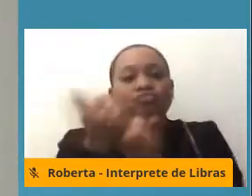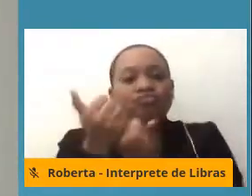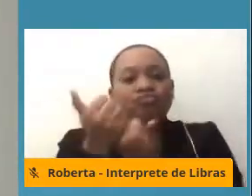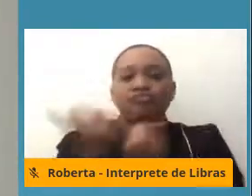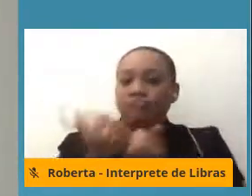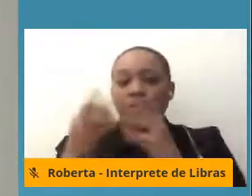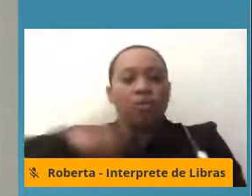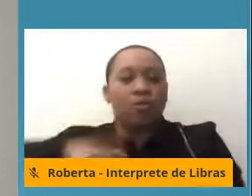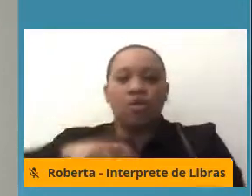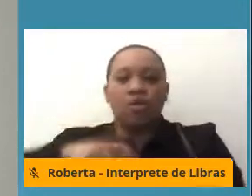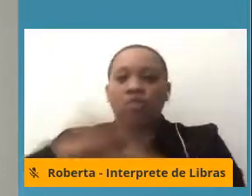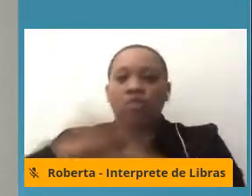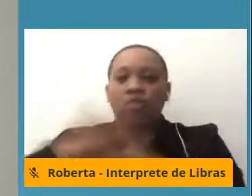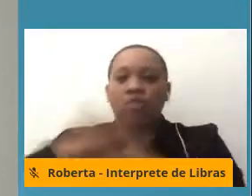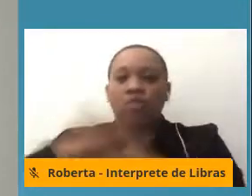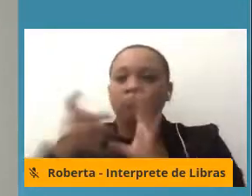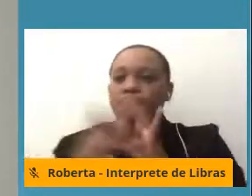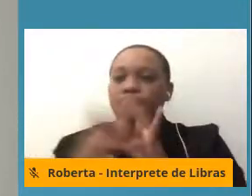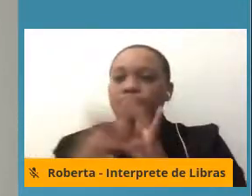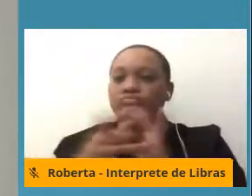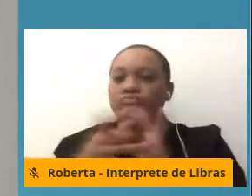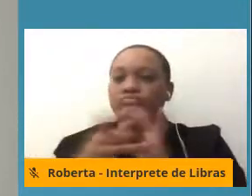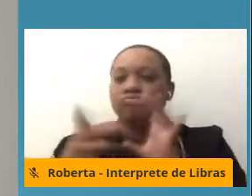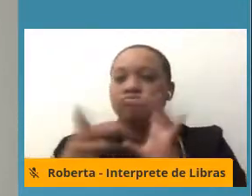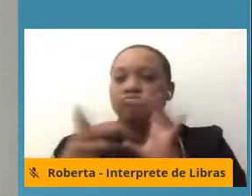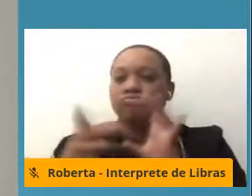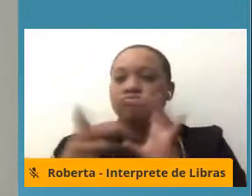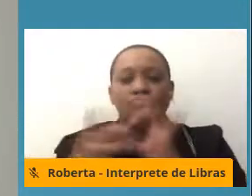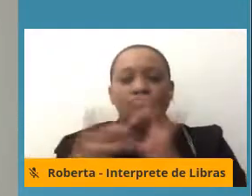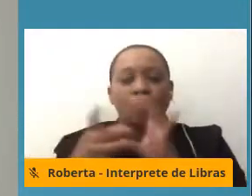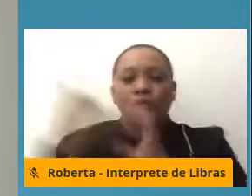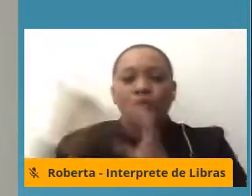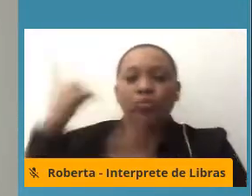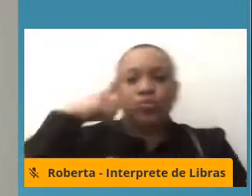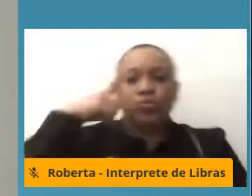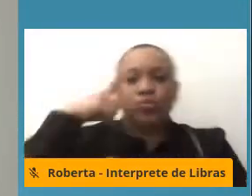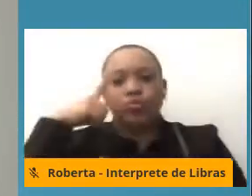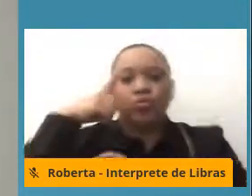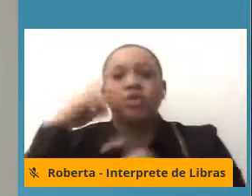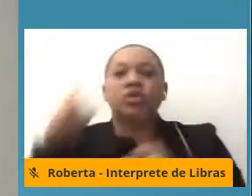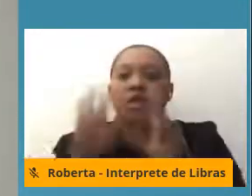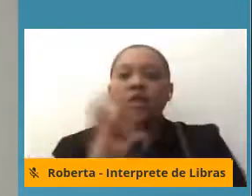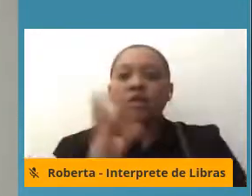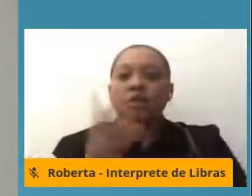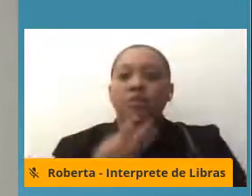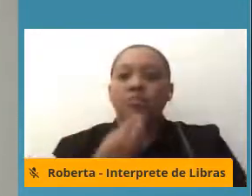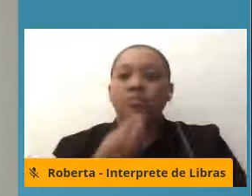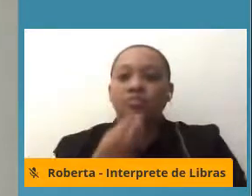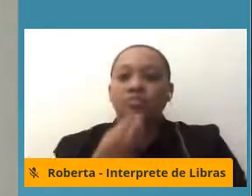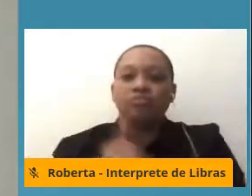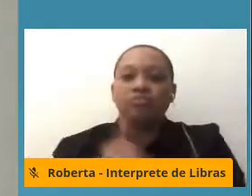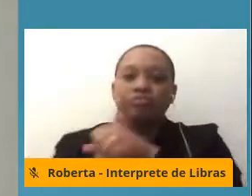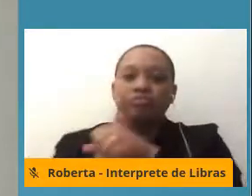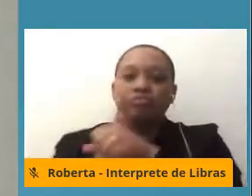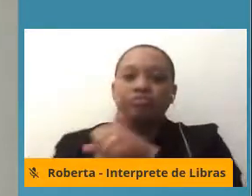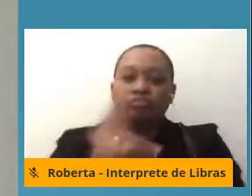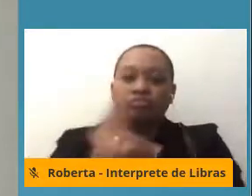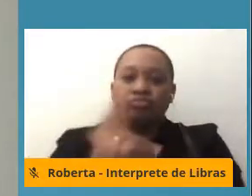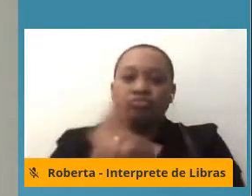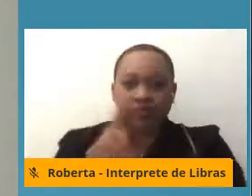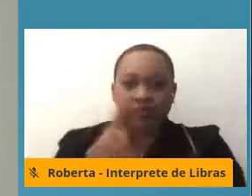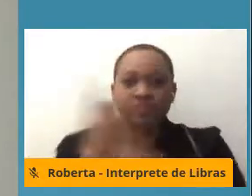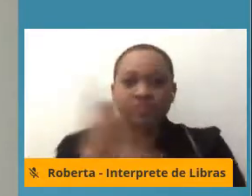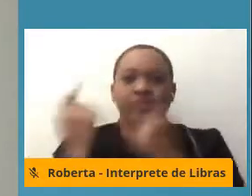as dúvidas, e principalmente por terem dado a oportunidade a Maceió de entrar no festival, né, a gente passa por uma seleção, eles mandam um questionário enorme, a gente